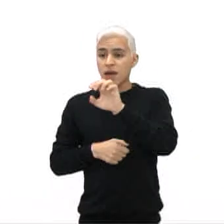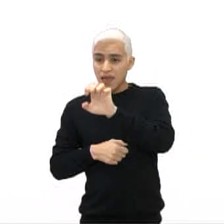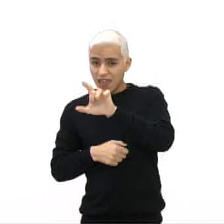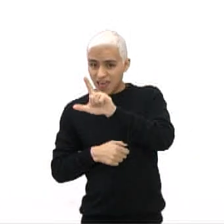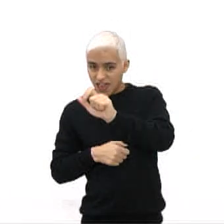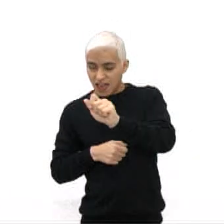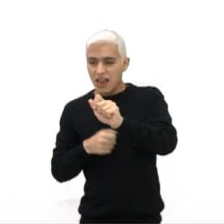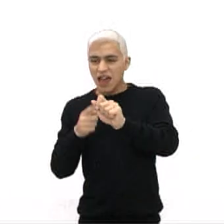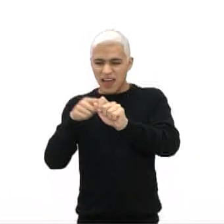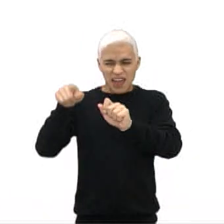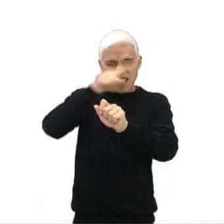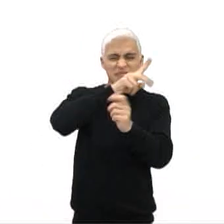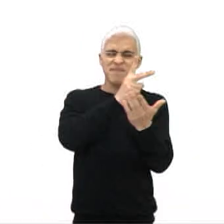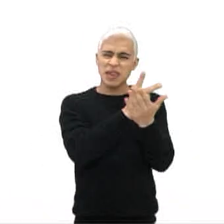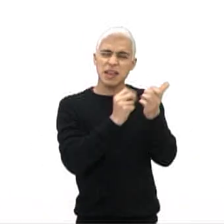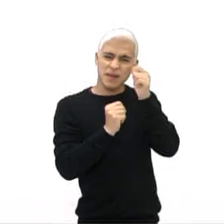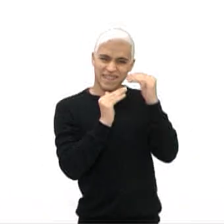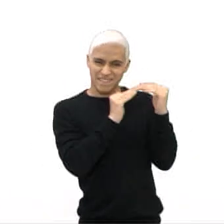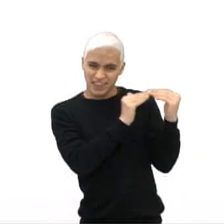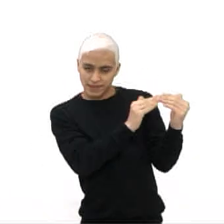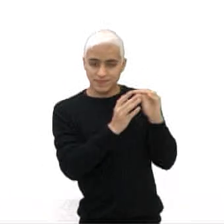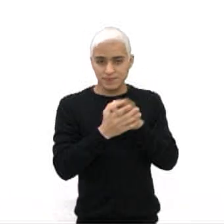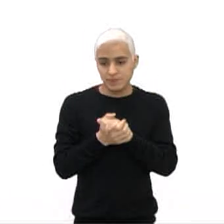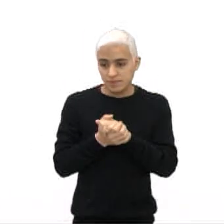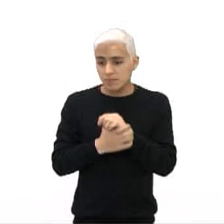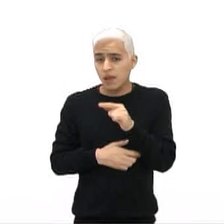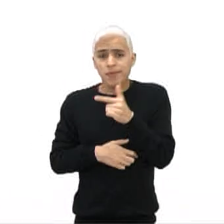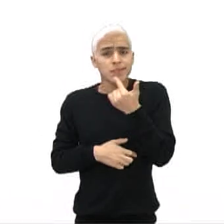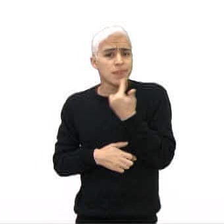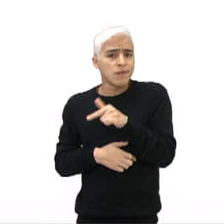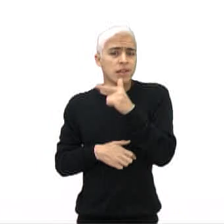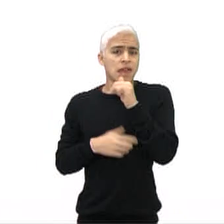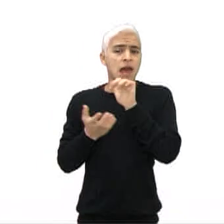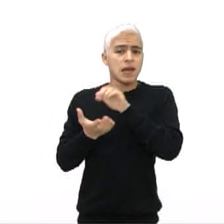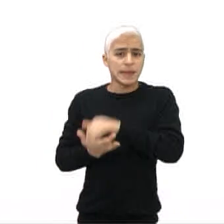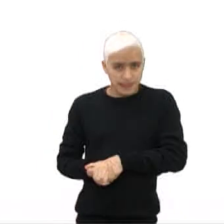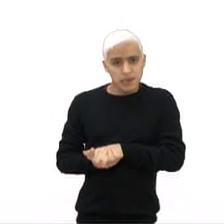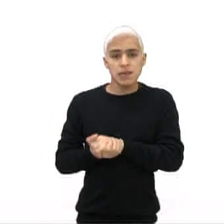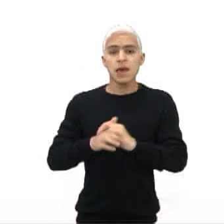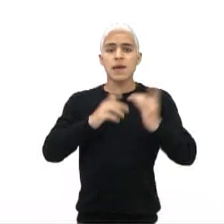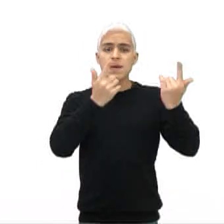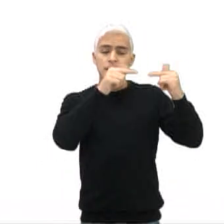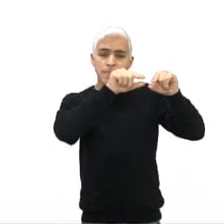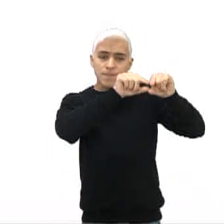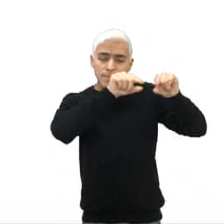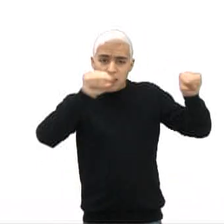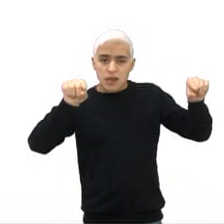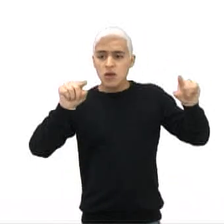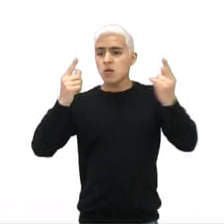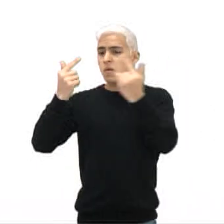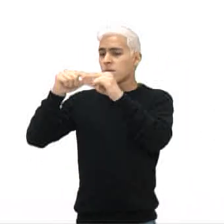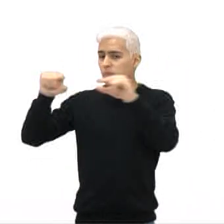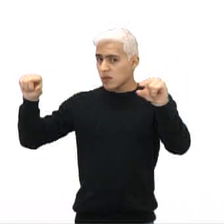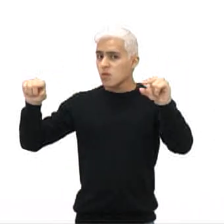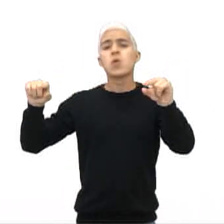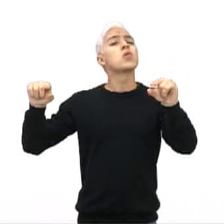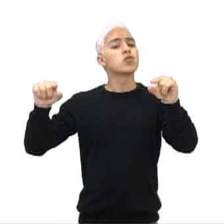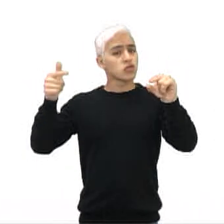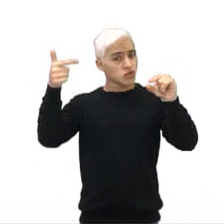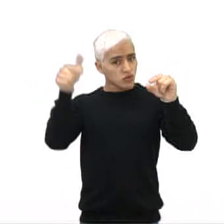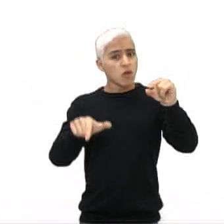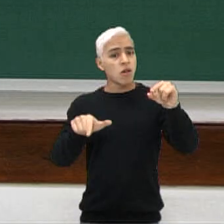à mesma pessoa, ser a minha vizinha, tá? Não tem água. Período composto novamente por